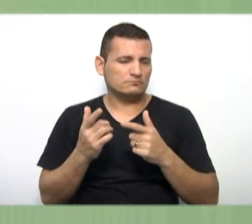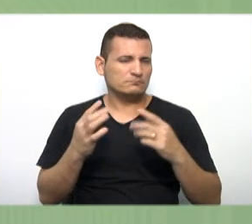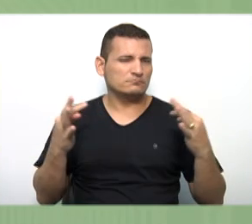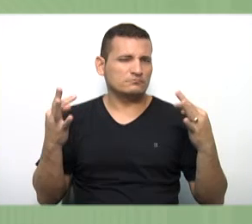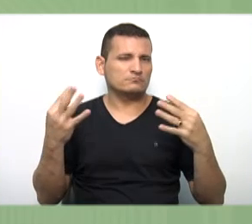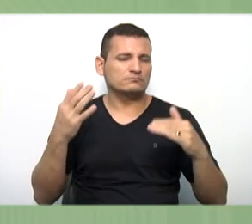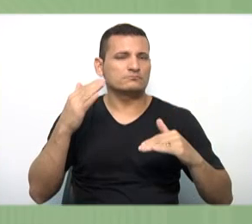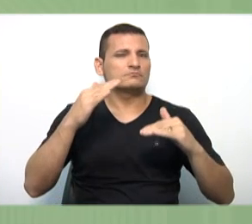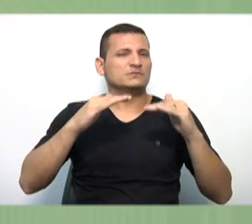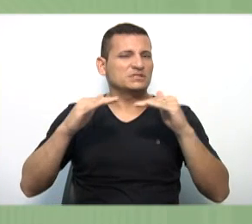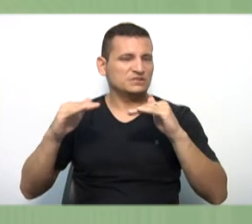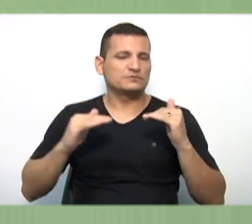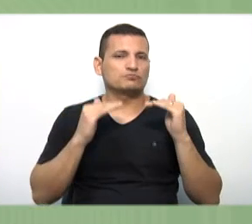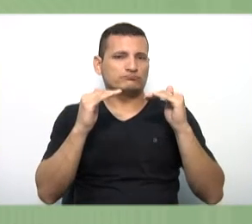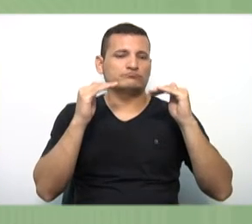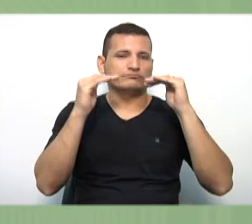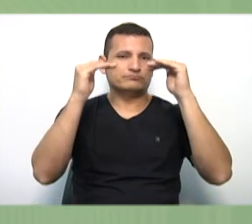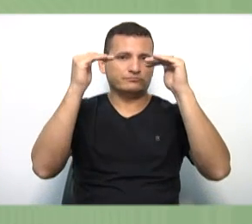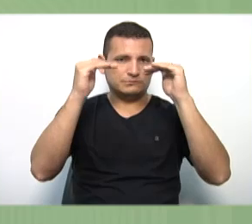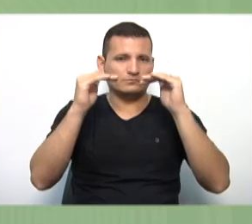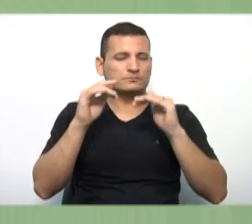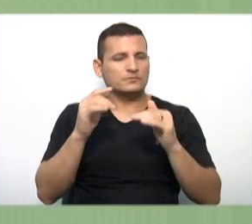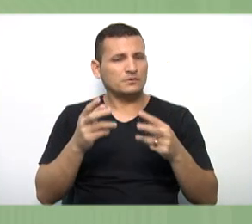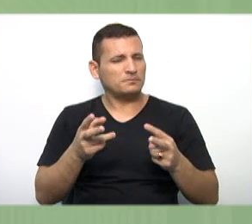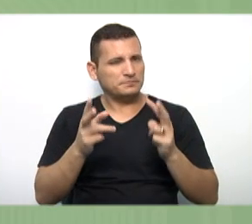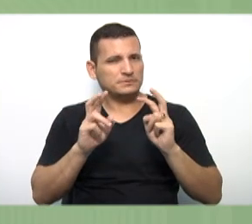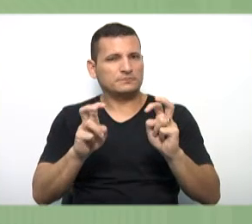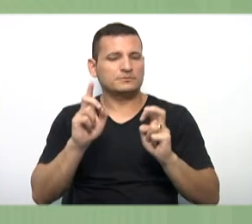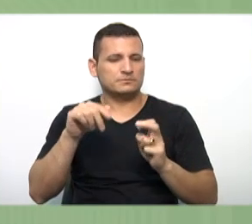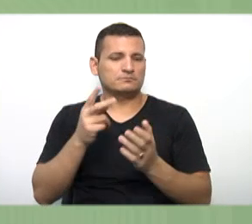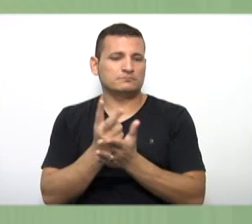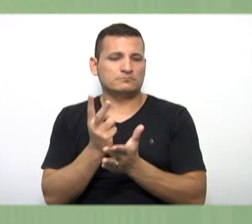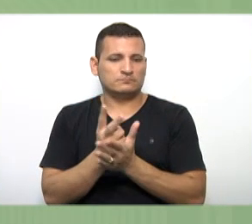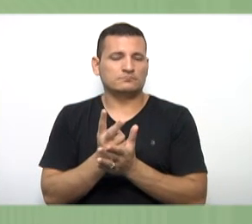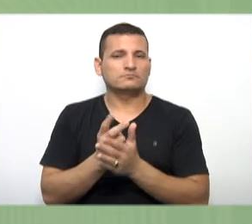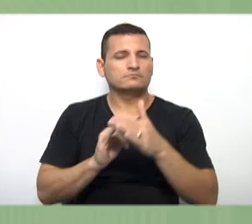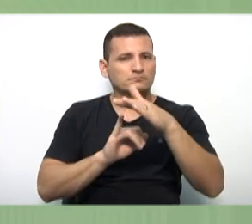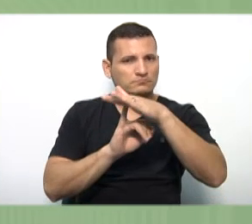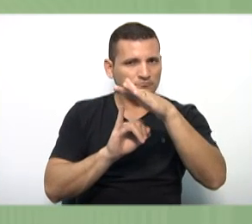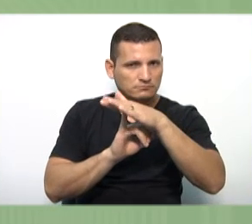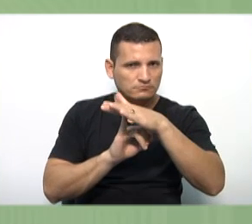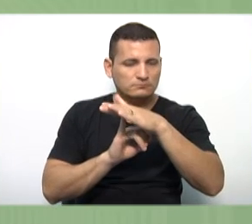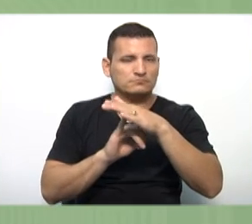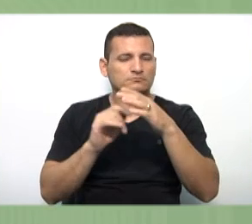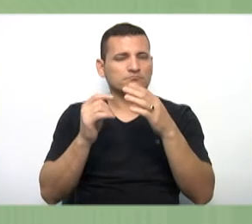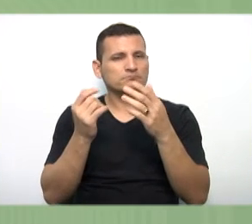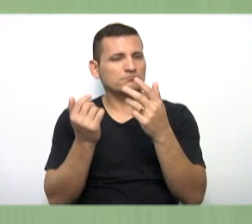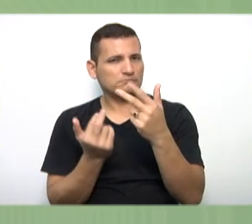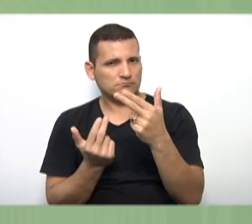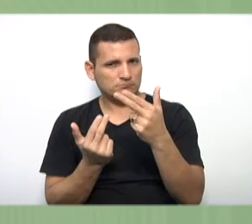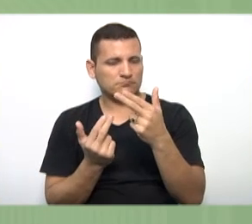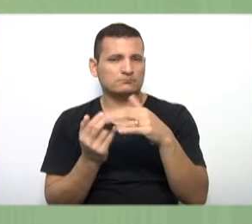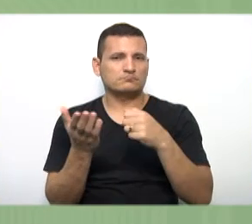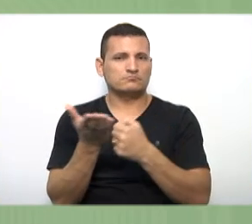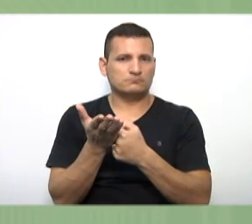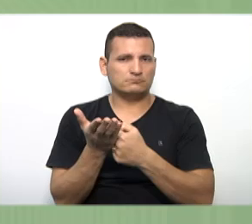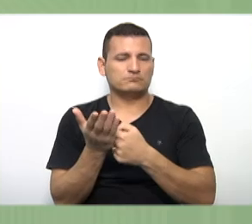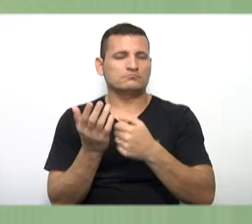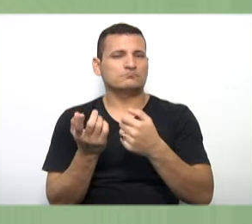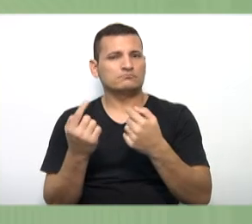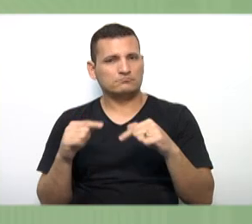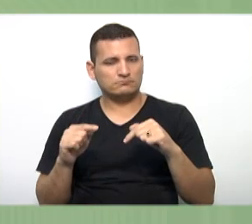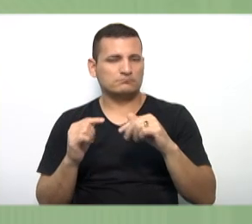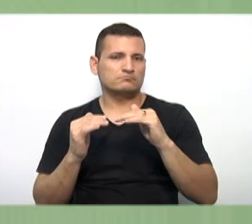níveis. Pode perceber que é o mesmo tanto que é necessário no nível institucional, é necessário no nível intermediário e também